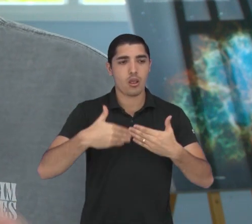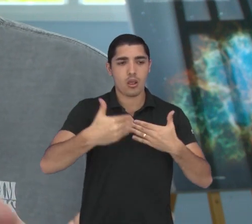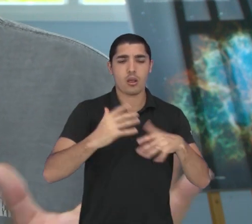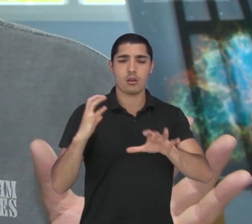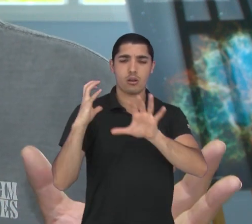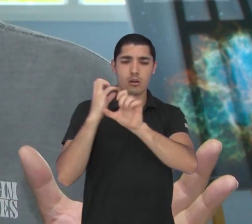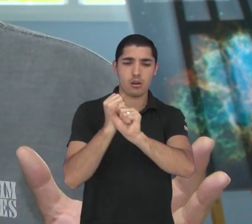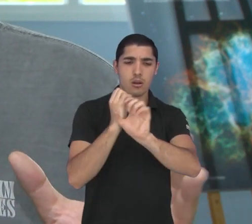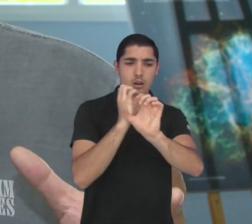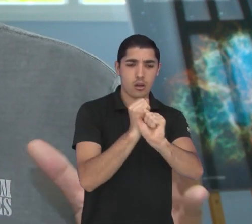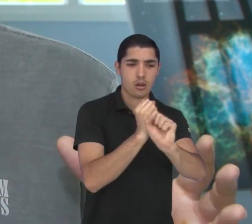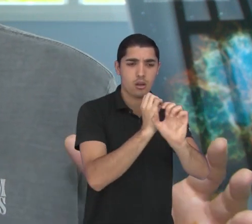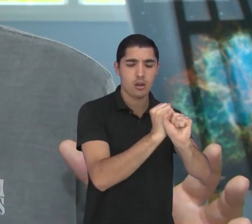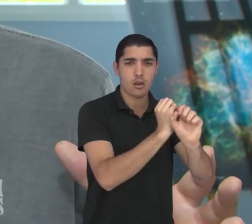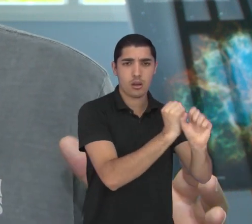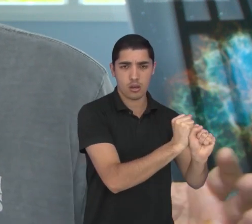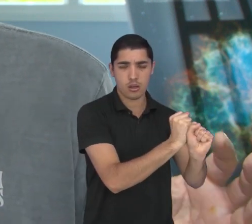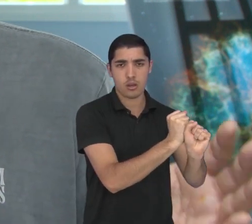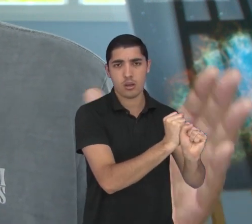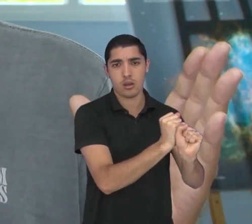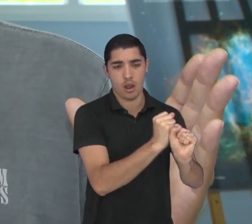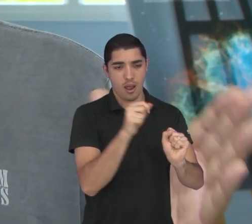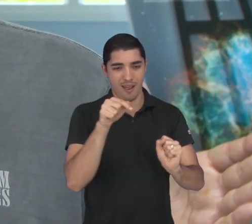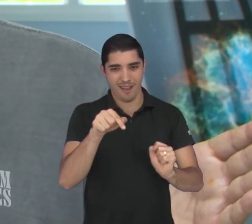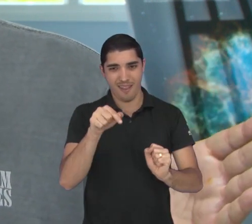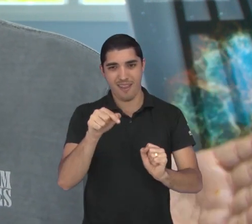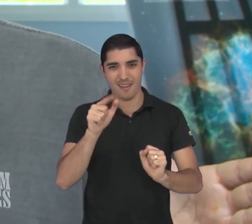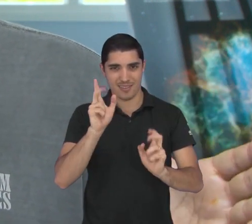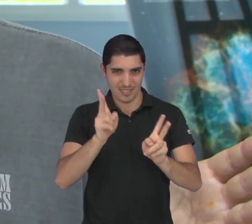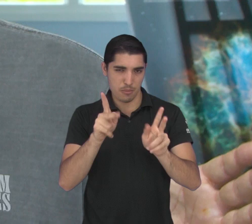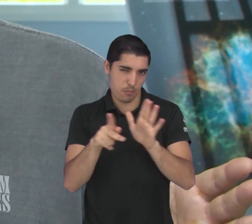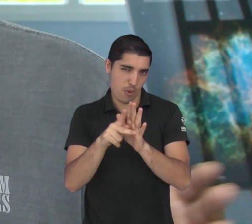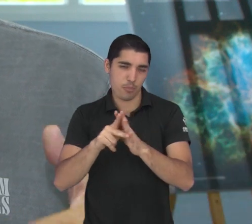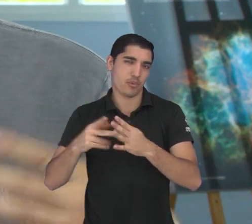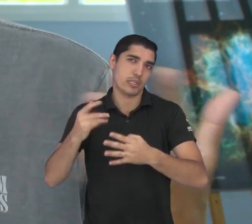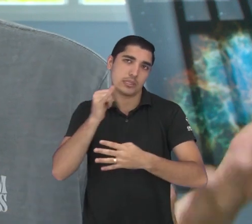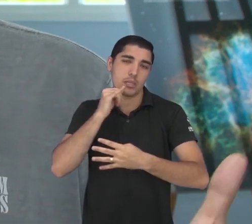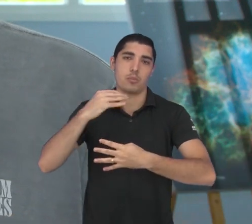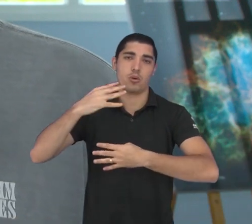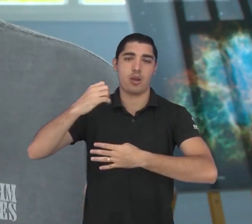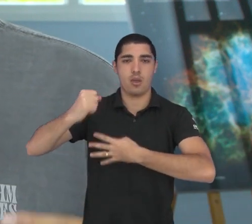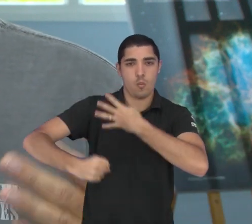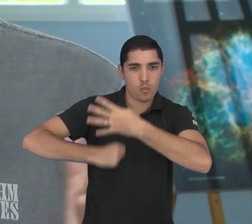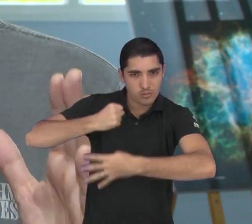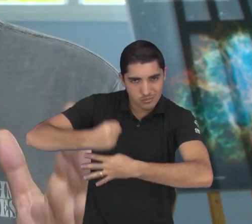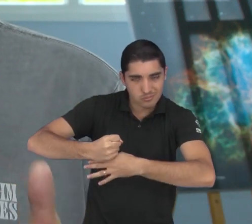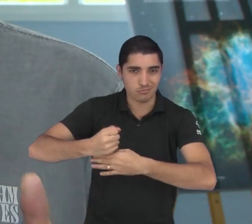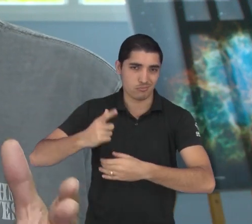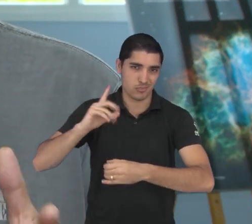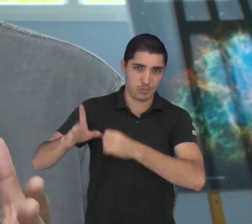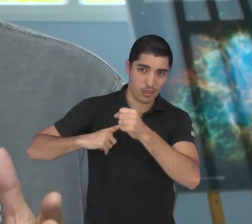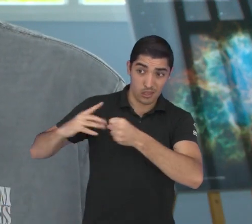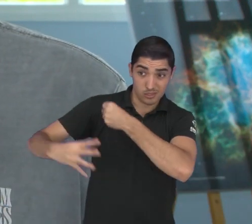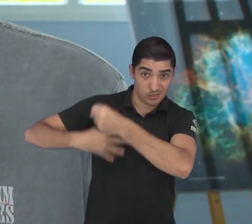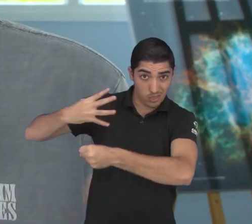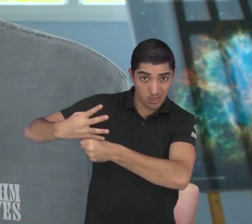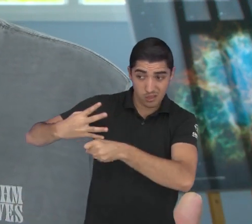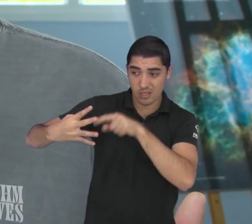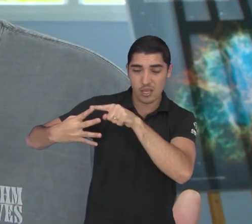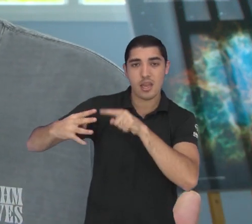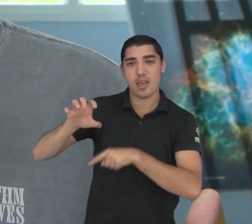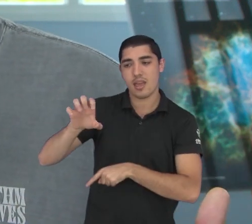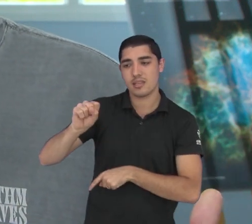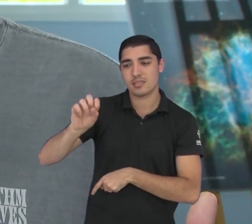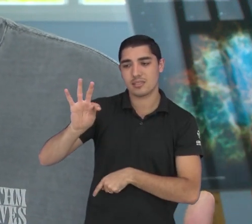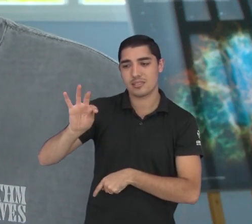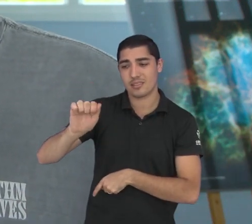do tempo, e daqui a pouco o calendário que é baseado nas estações do ano, na entrada das estações, vai